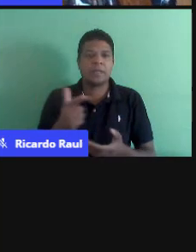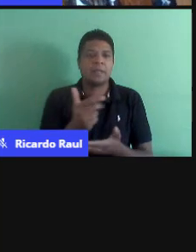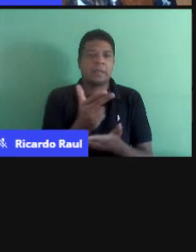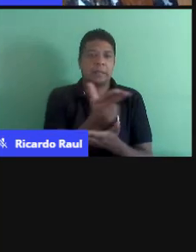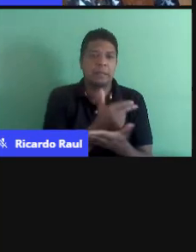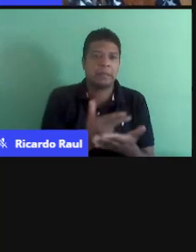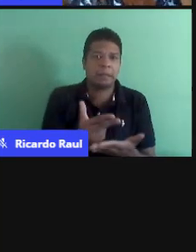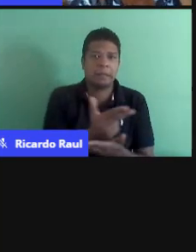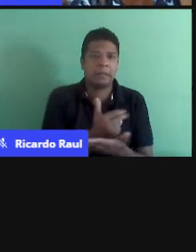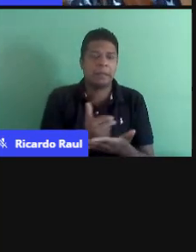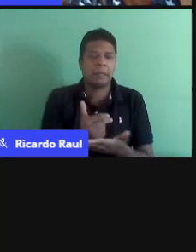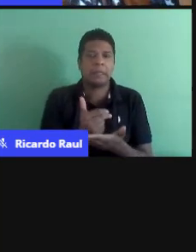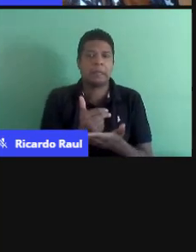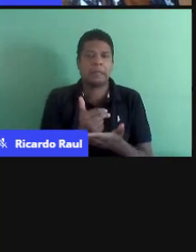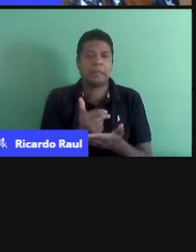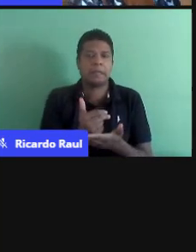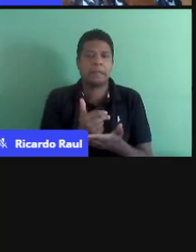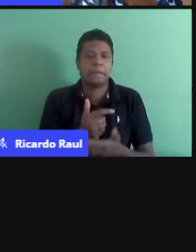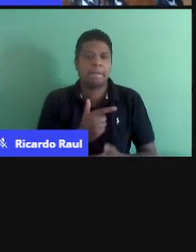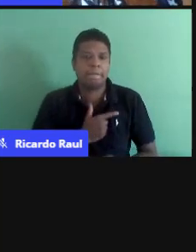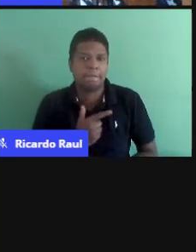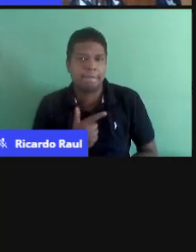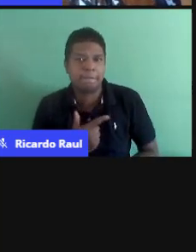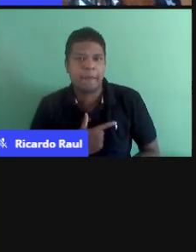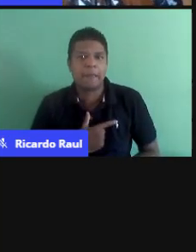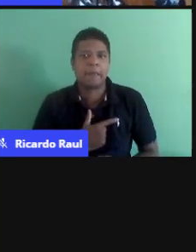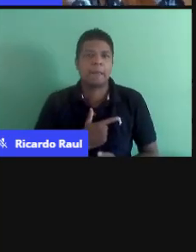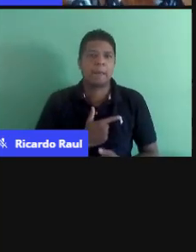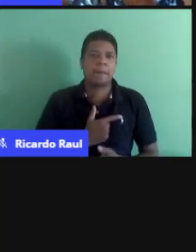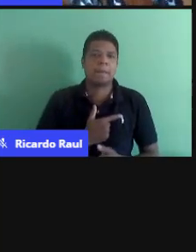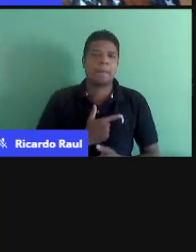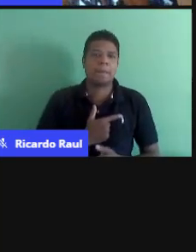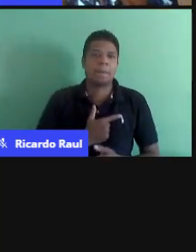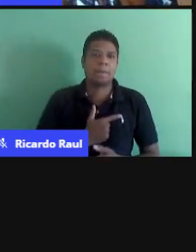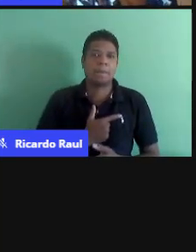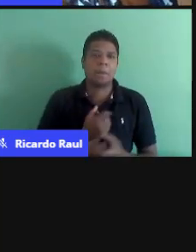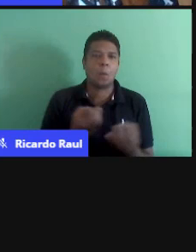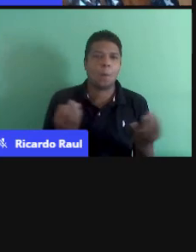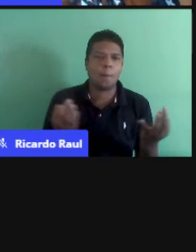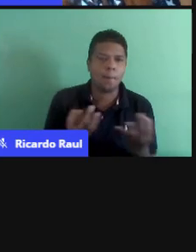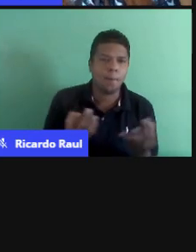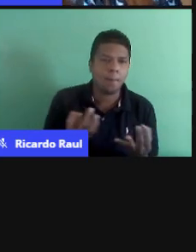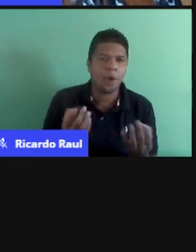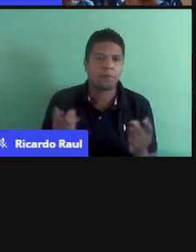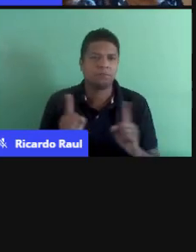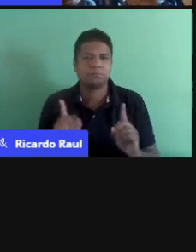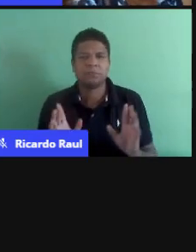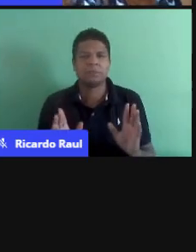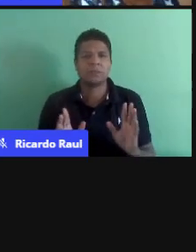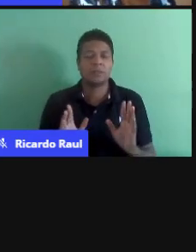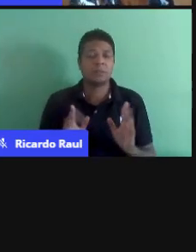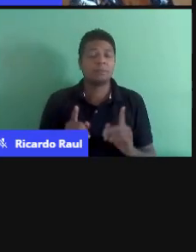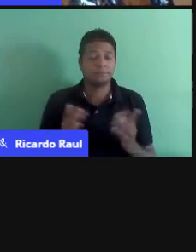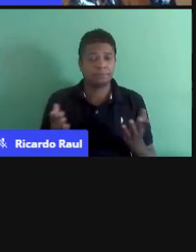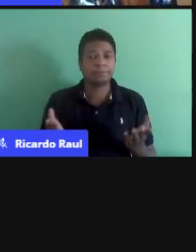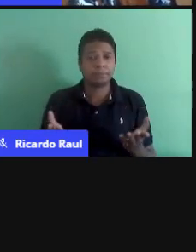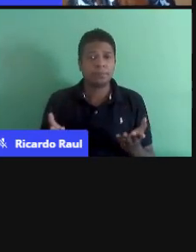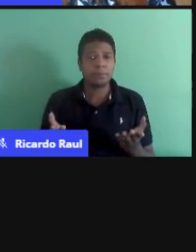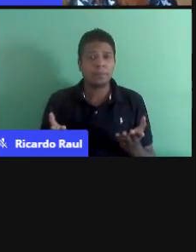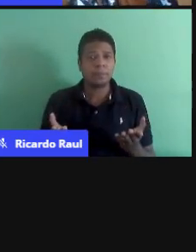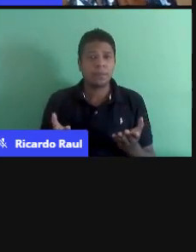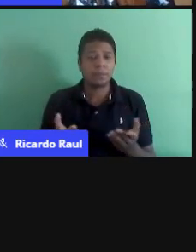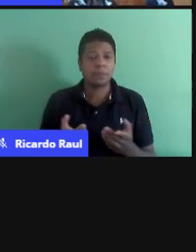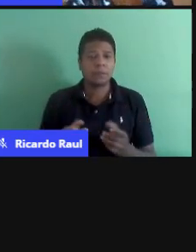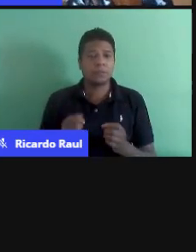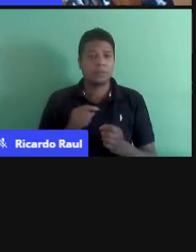ok? Criticar negativamente o desenho das crianças, na maioria das vezes é por isso, é porque nós o